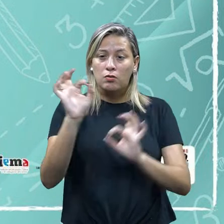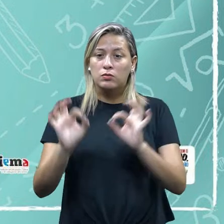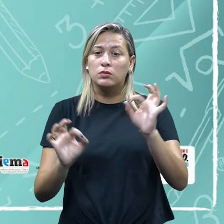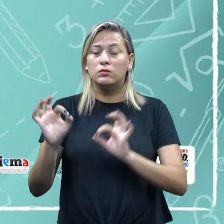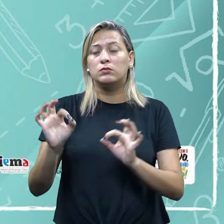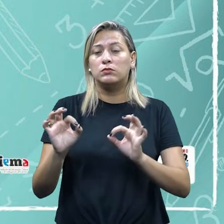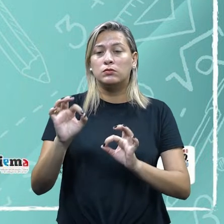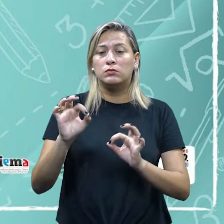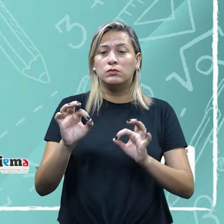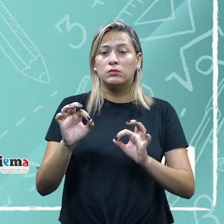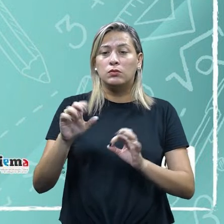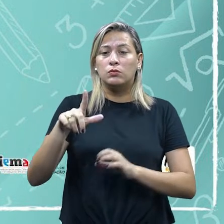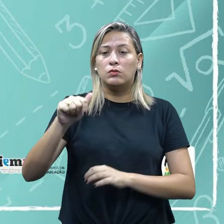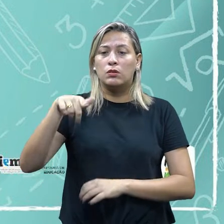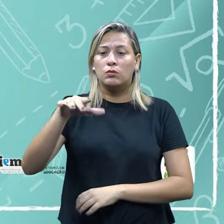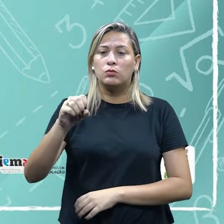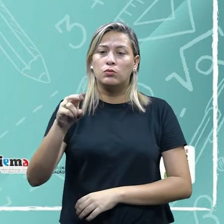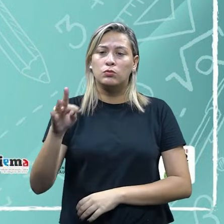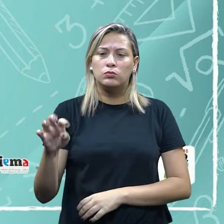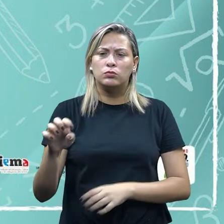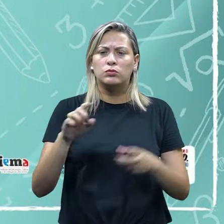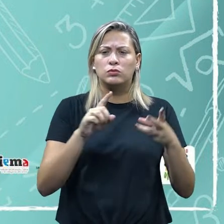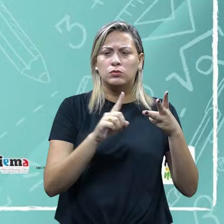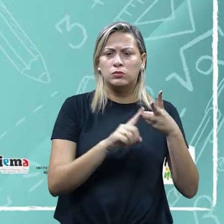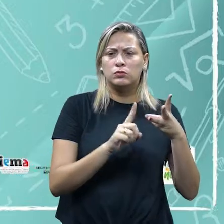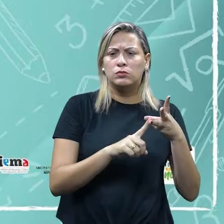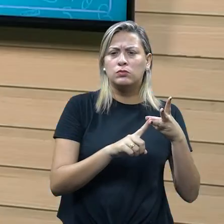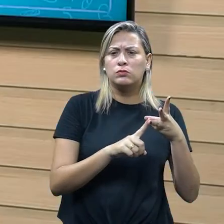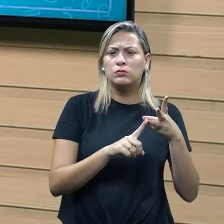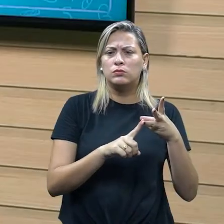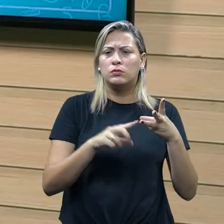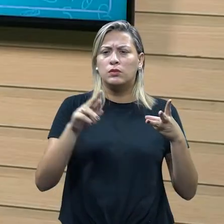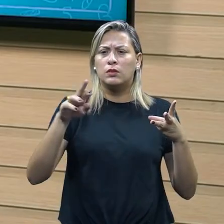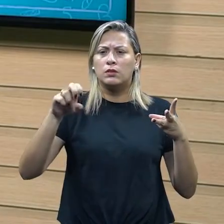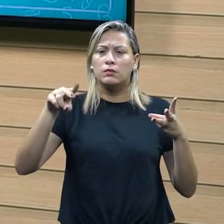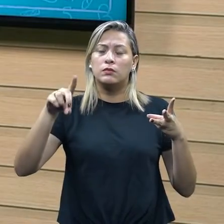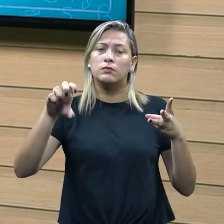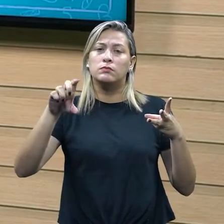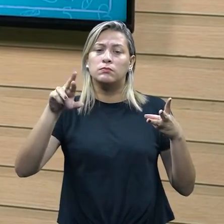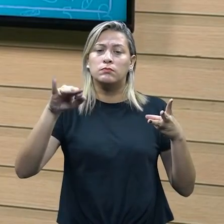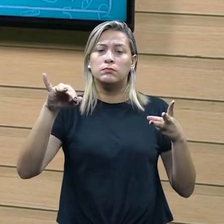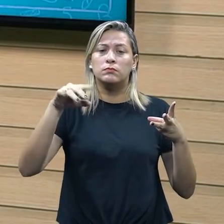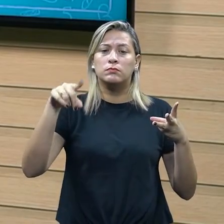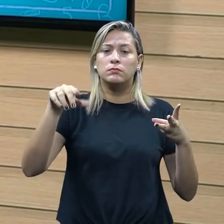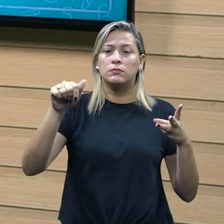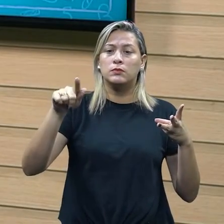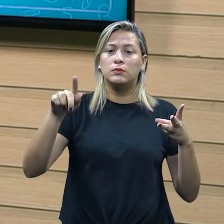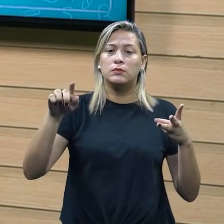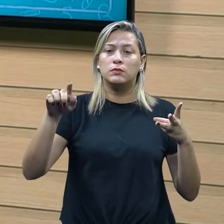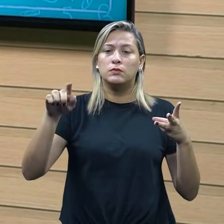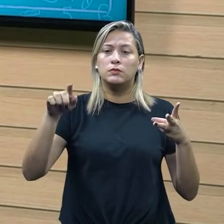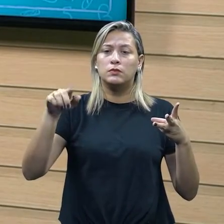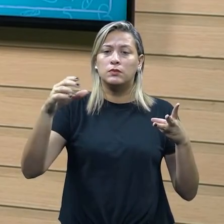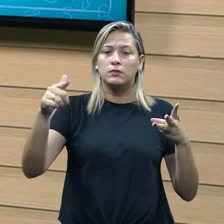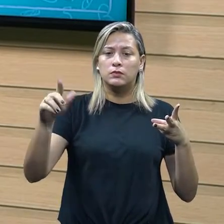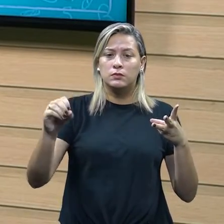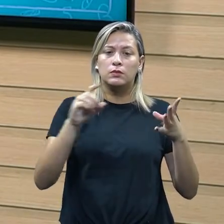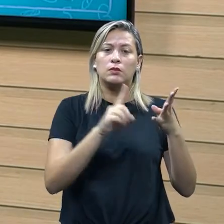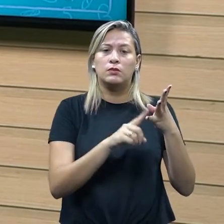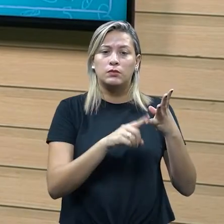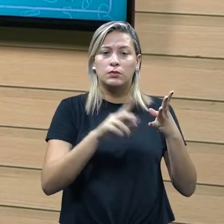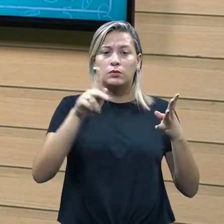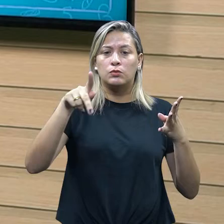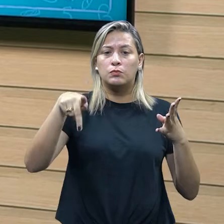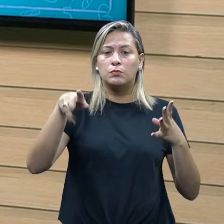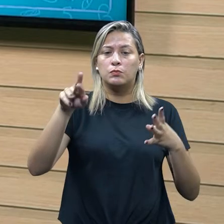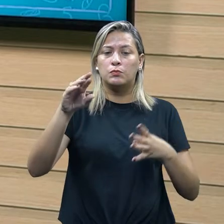layout, renderização e prototipagem, né? Que é o momento final, que vai ser o quê? O produto na sua forma física, aquele